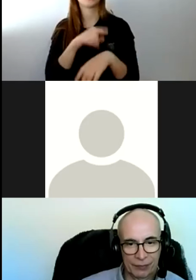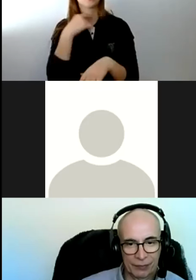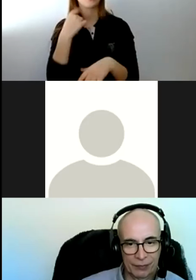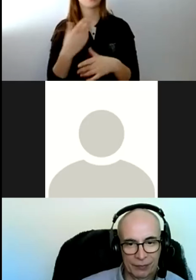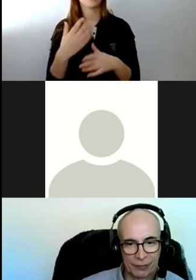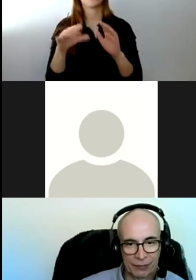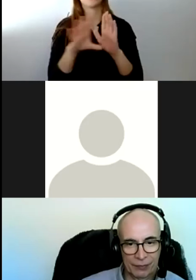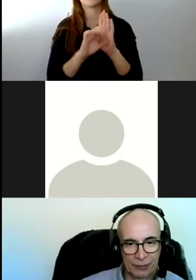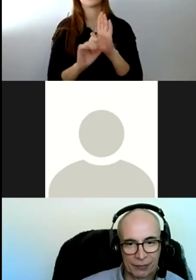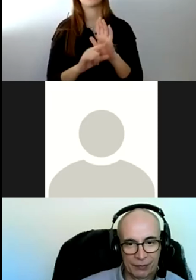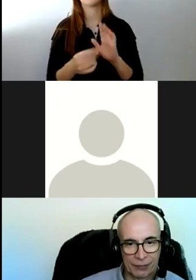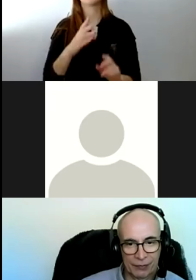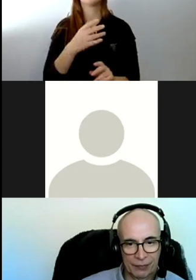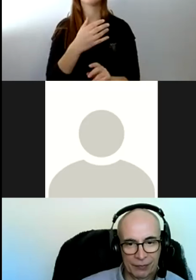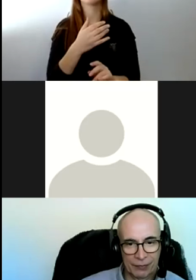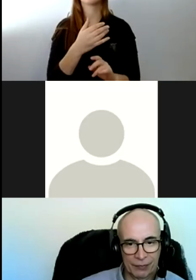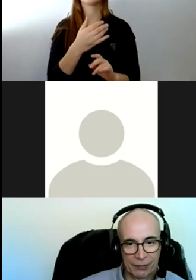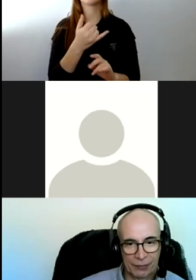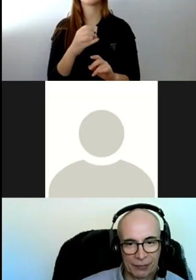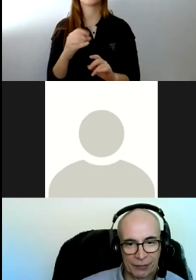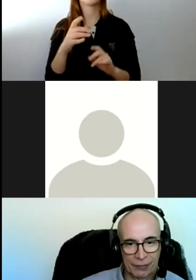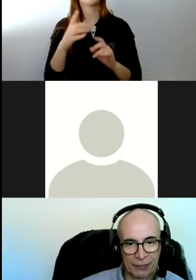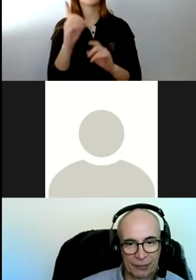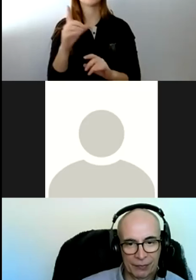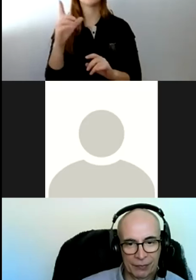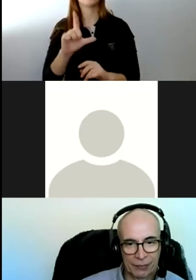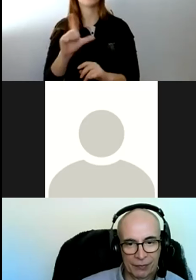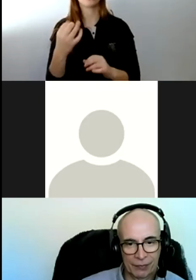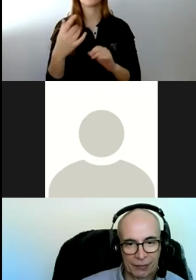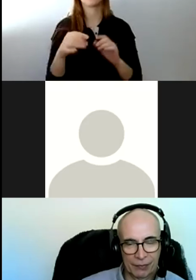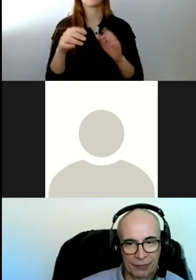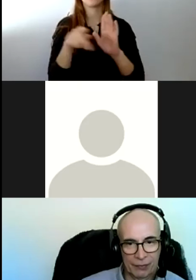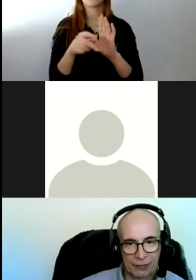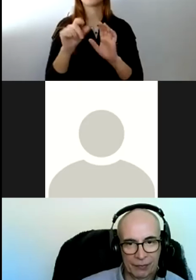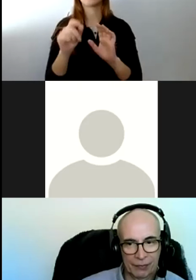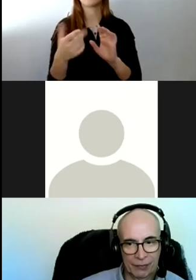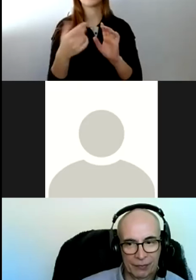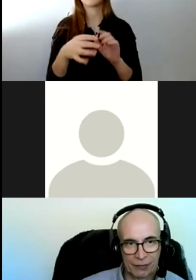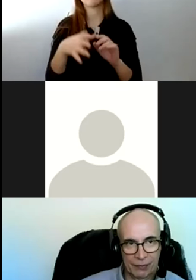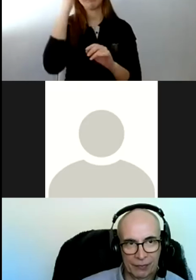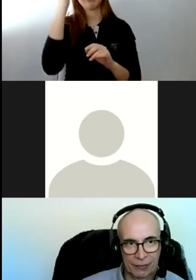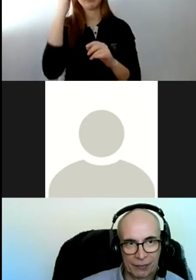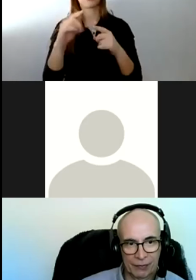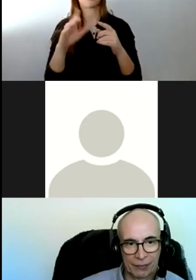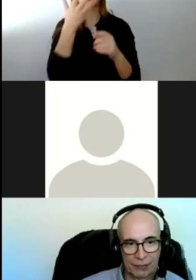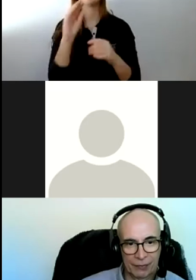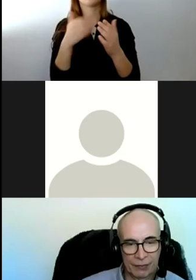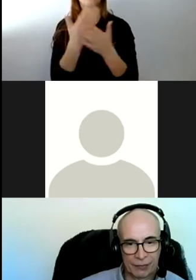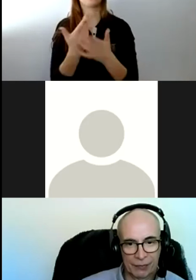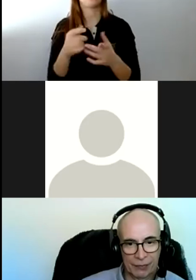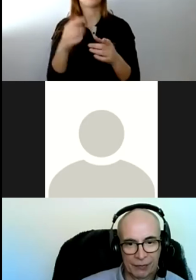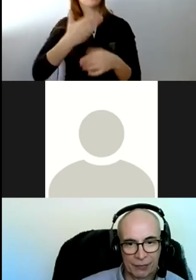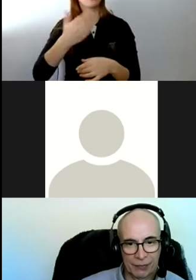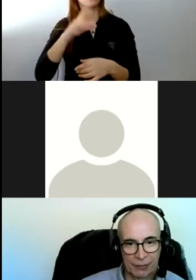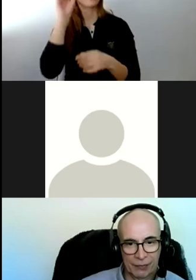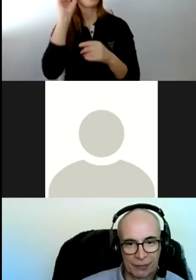de 6 de julho, estabelece um conjunto de normas e princípios que visam garantir a todos os alunos o direito a uma educação de qualidade que